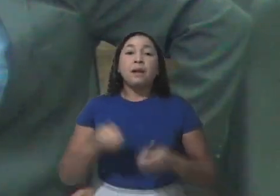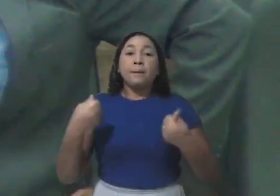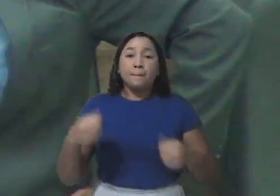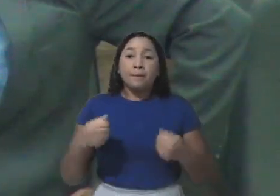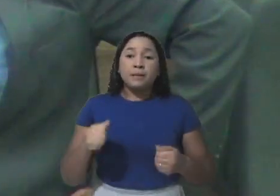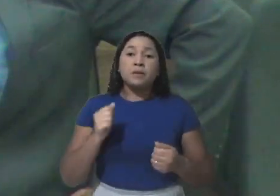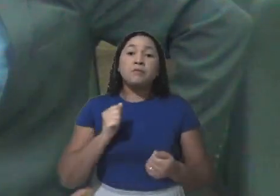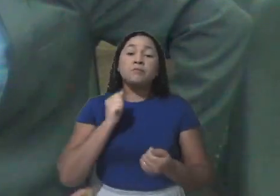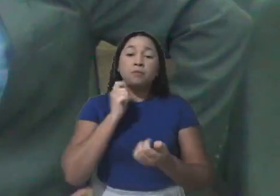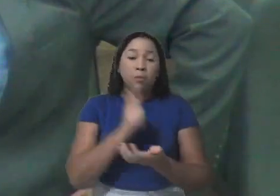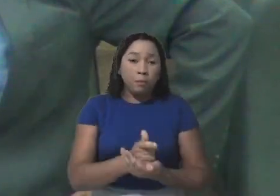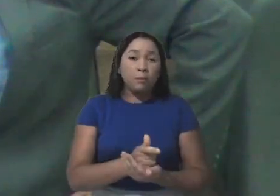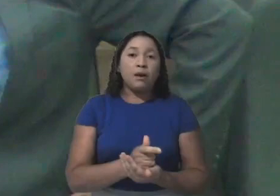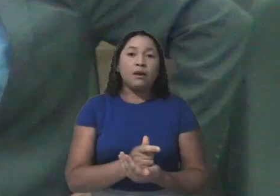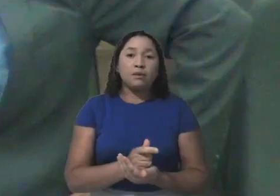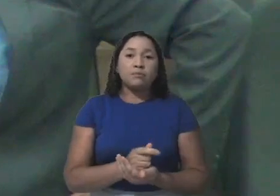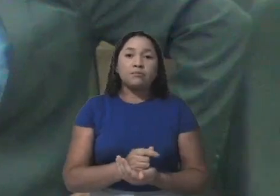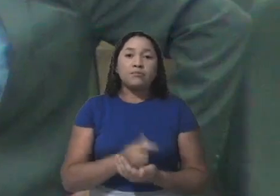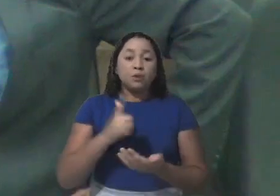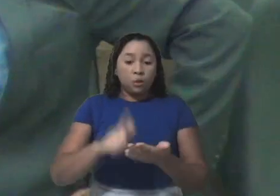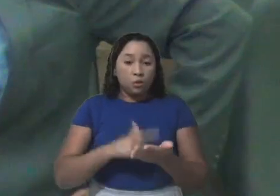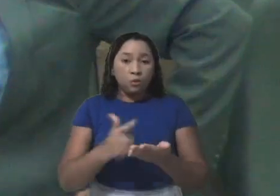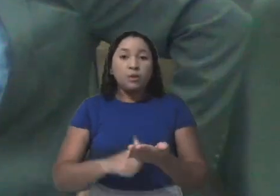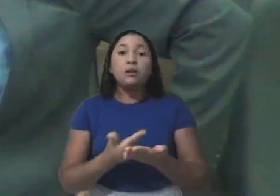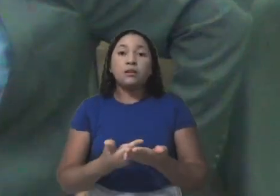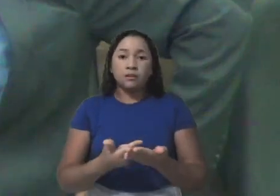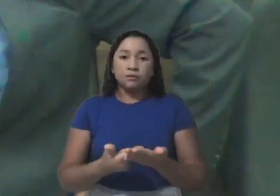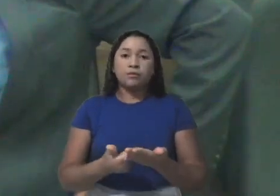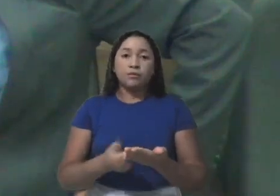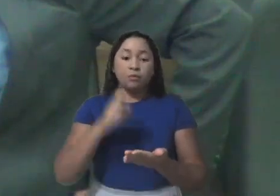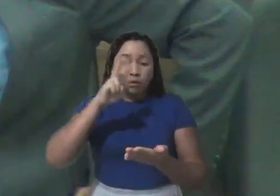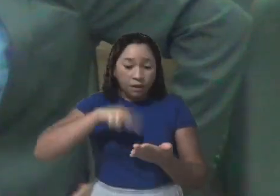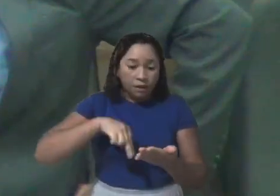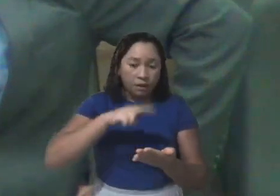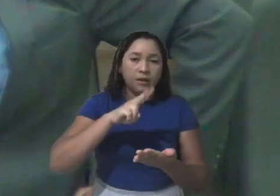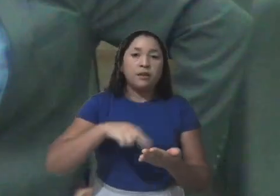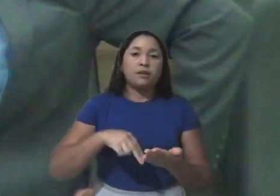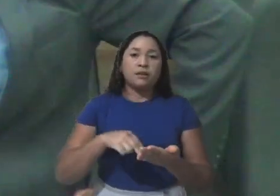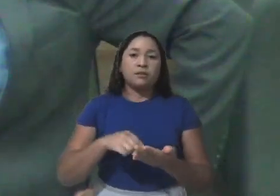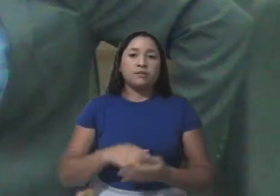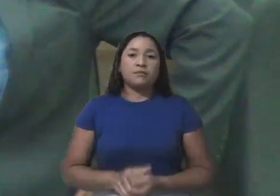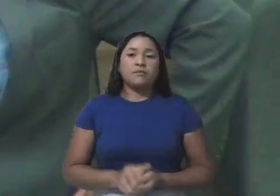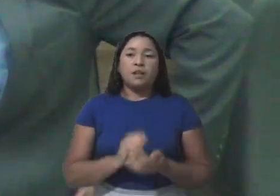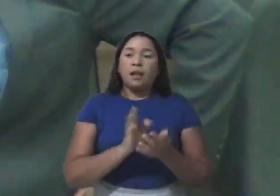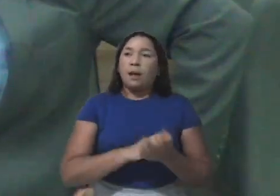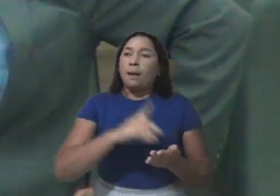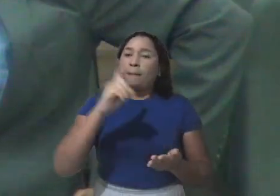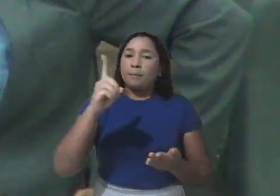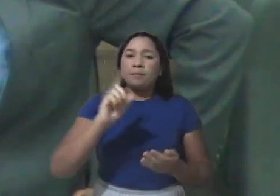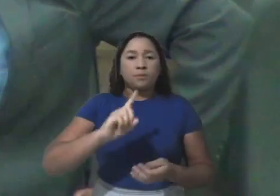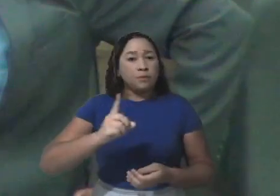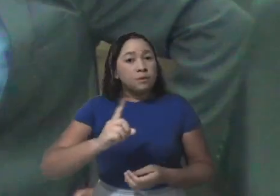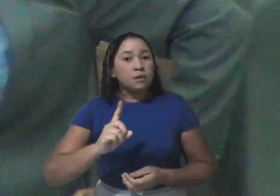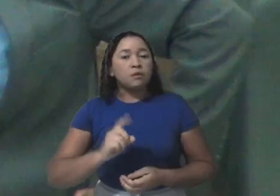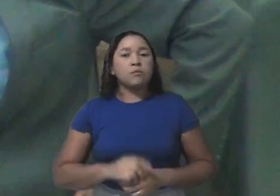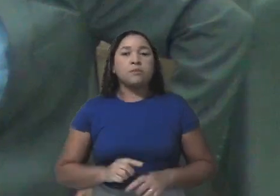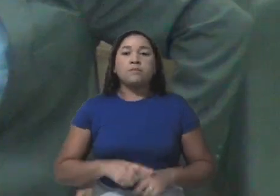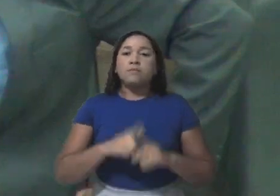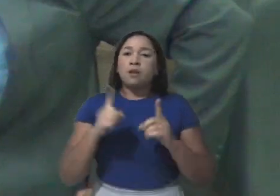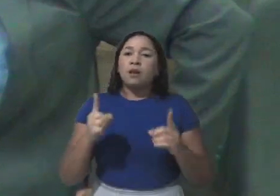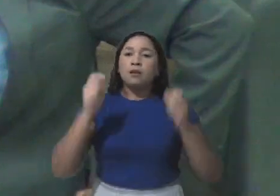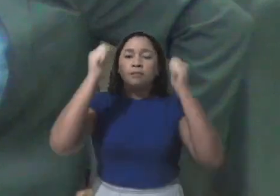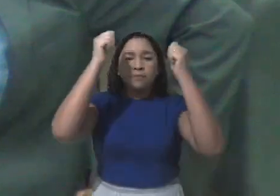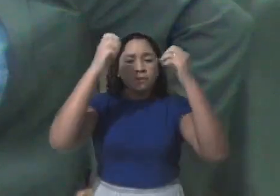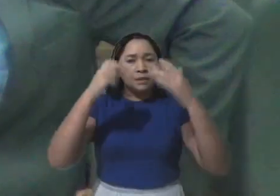devemos ler este livro. Este livro não é a Bíblia Sagrada, mas ele nos explica